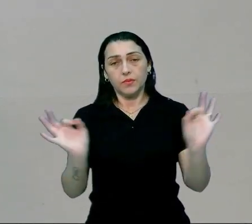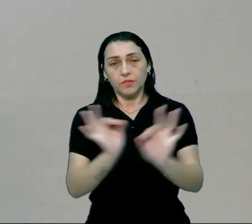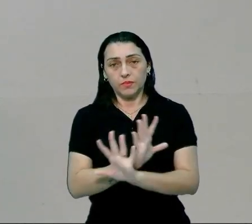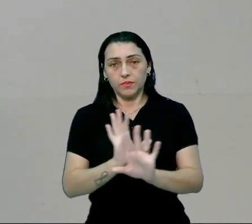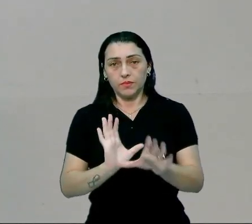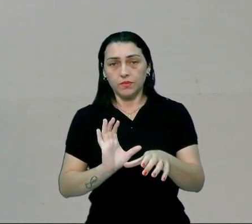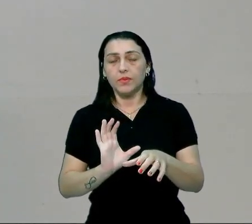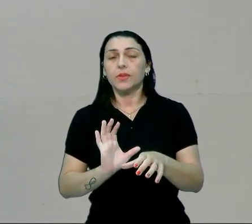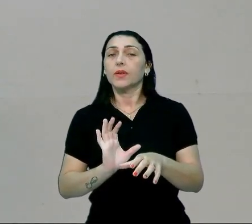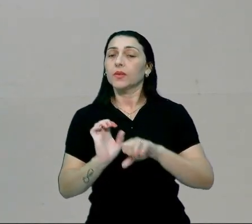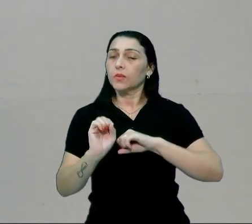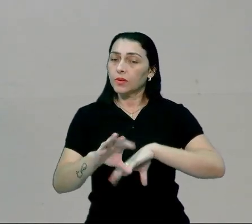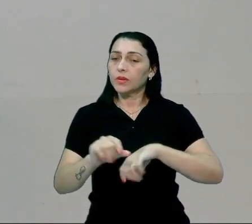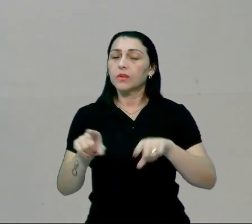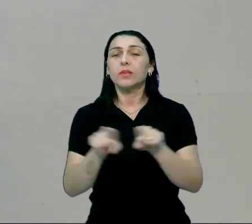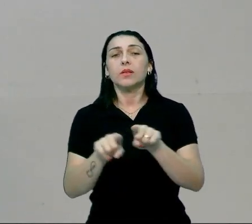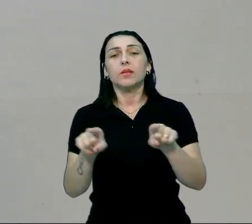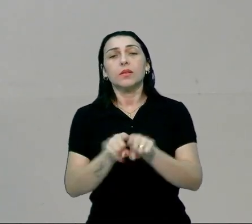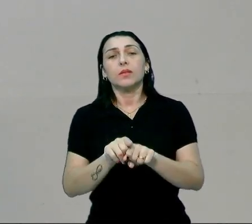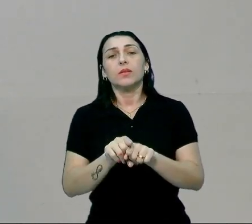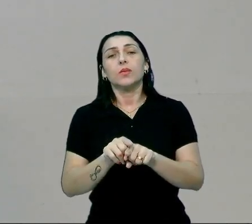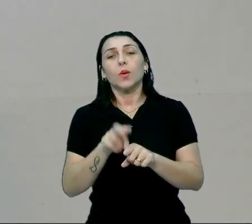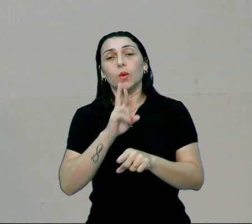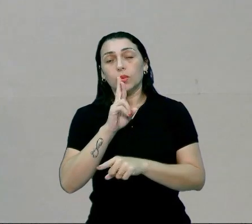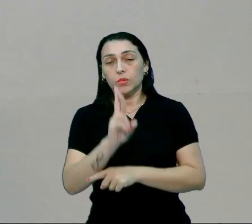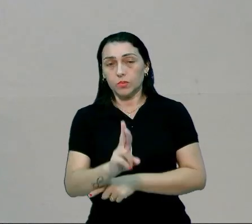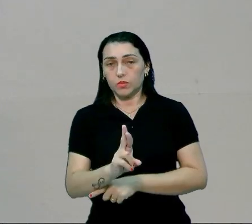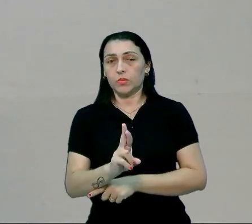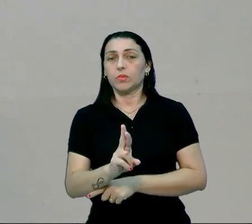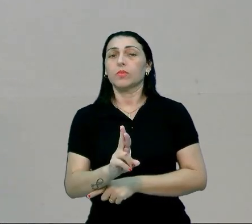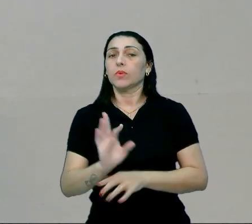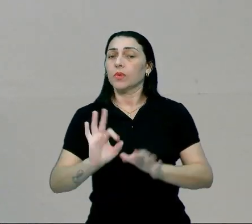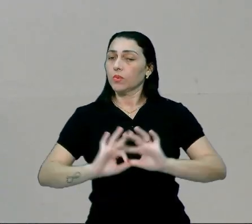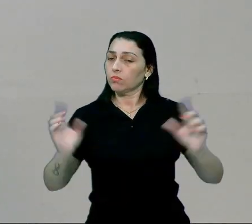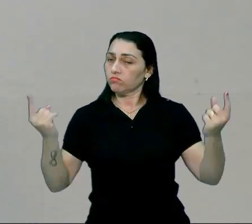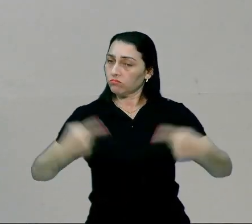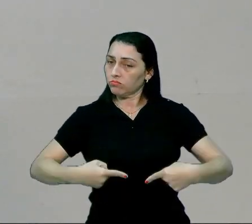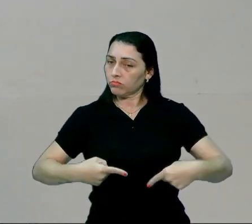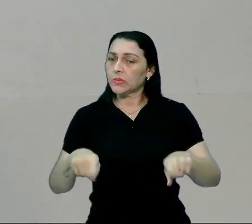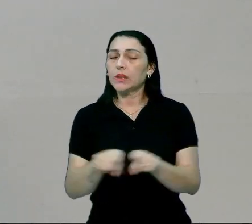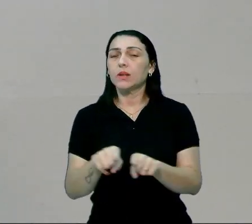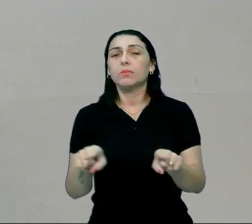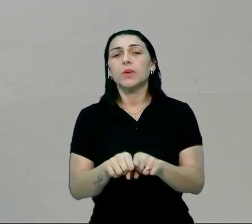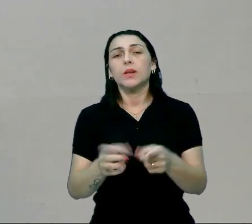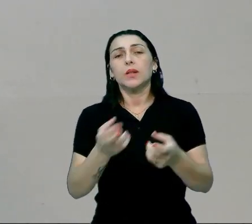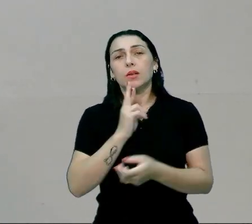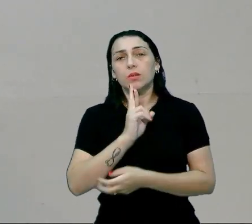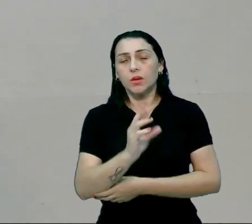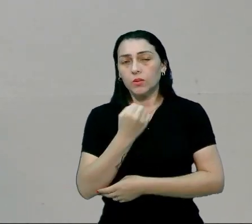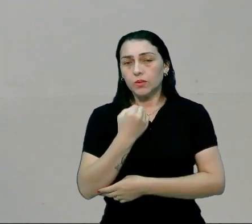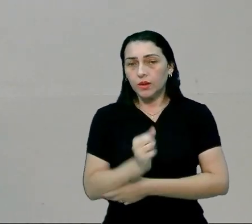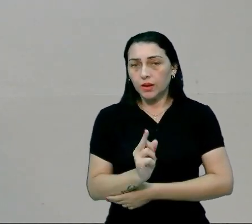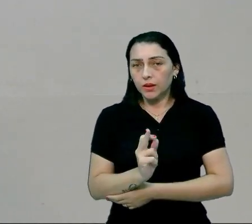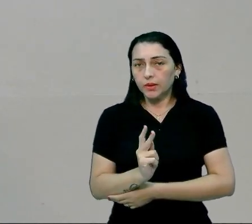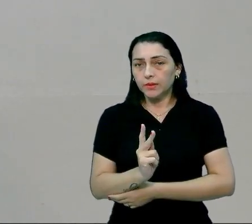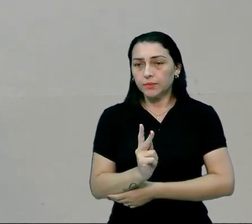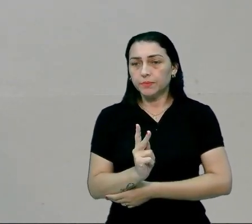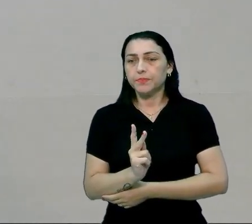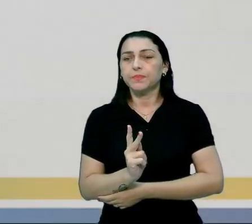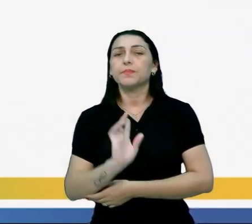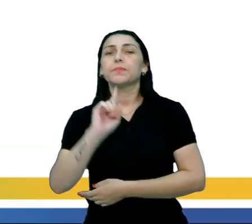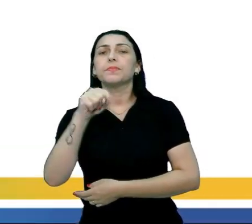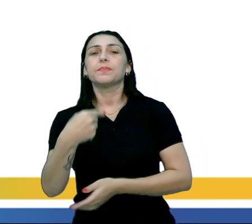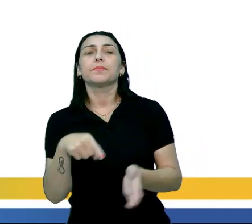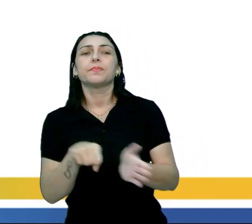da educação, tanto quanto do rendimento, que é o esporte competitivo de rendimento, que quer resultados, beleza? Compreendido? Para a